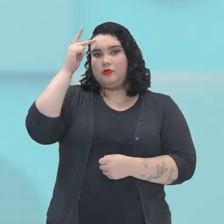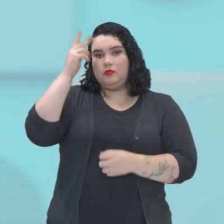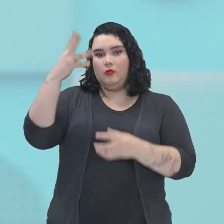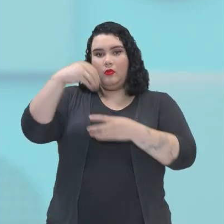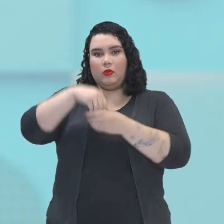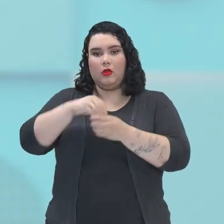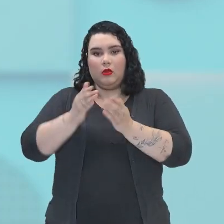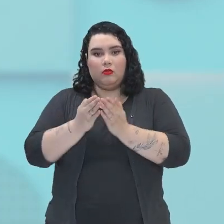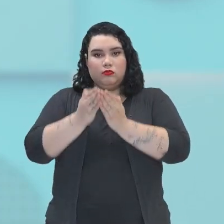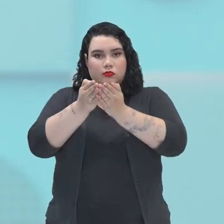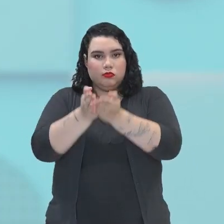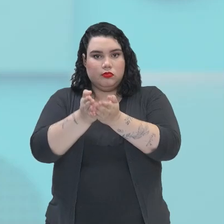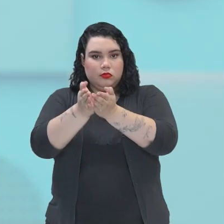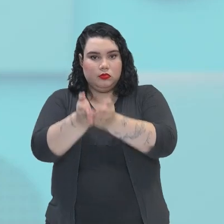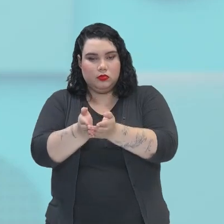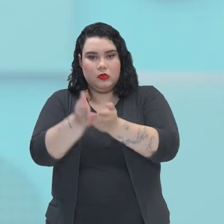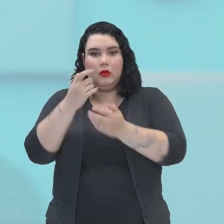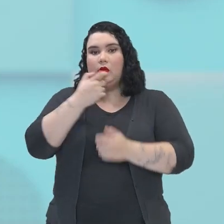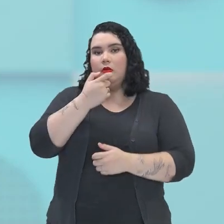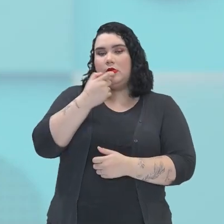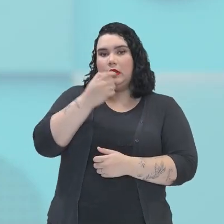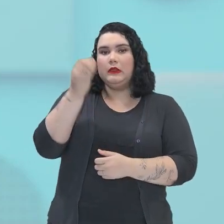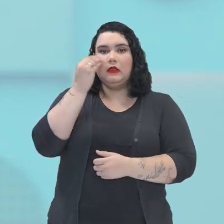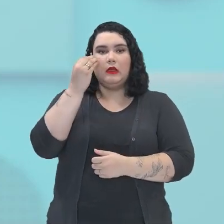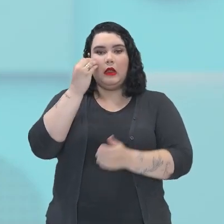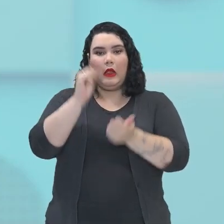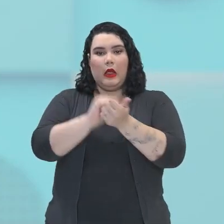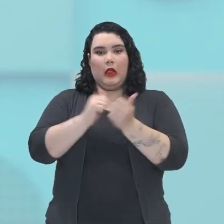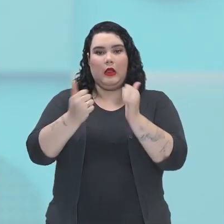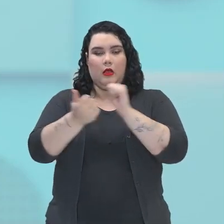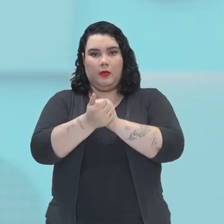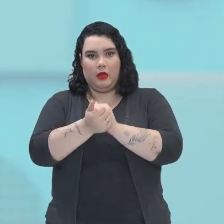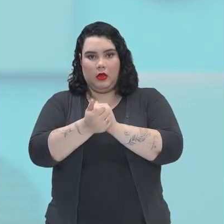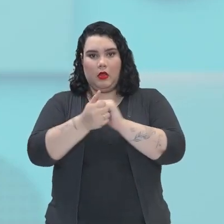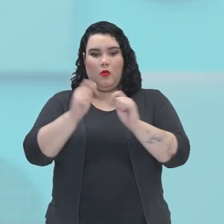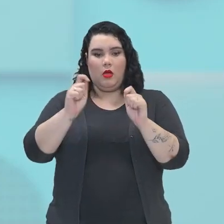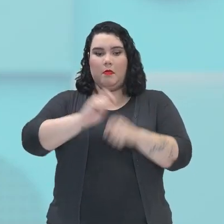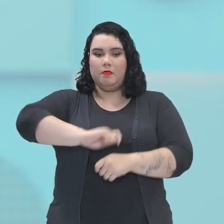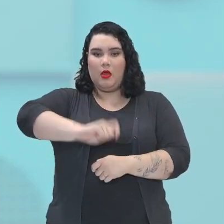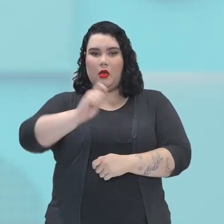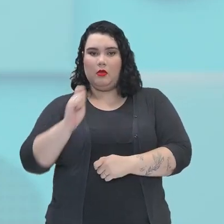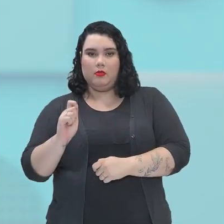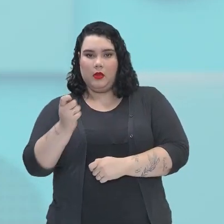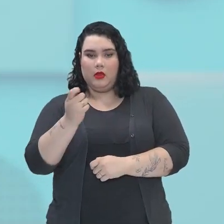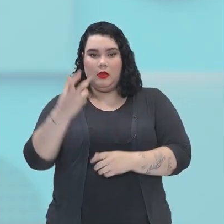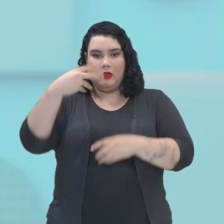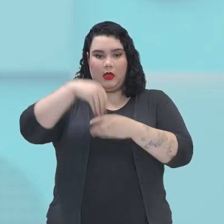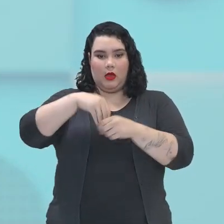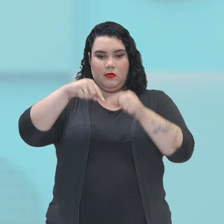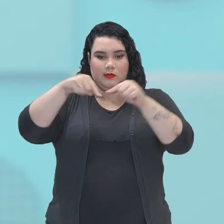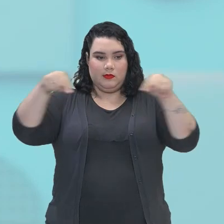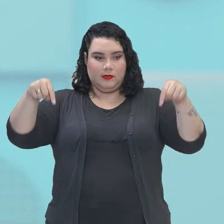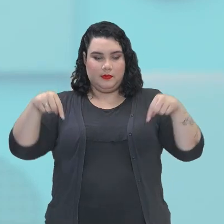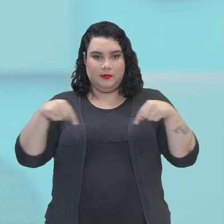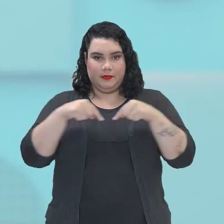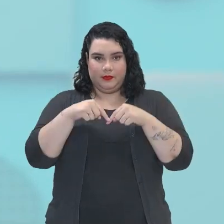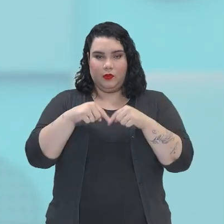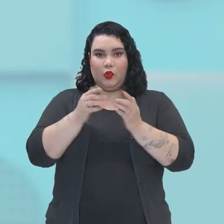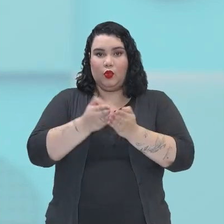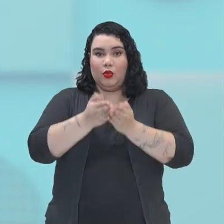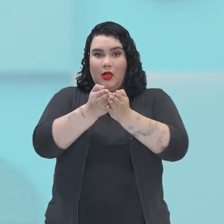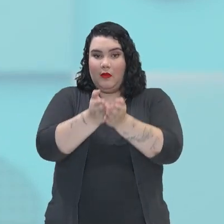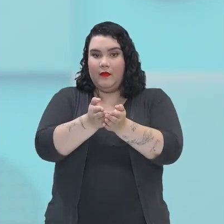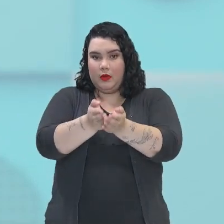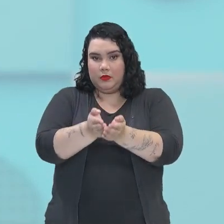tentaram adaptar a prática de tênis ao espaço de bordo. Esse tênis de alto mar, como ficou conhecido no